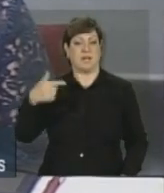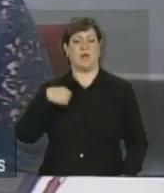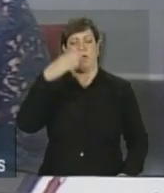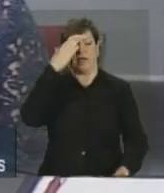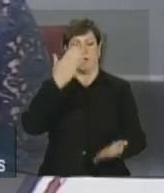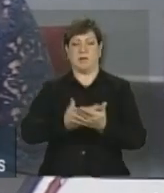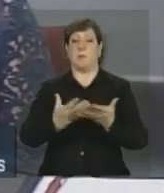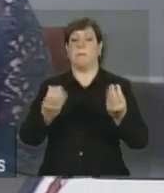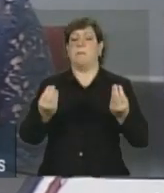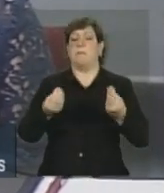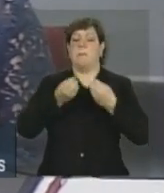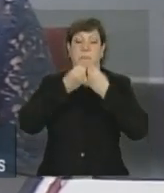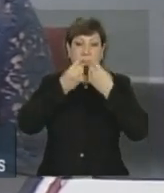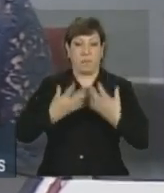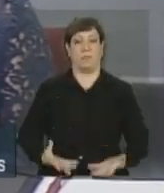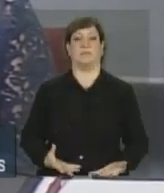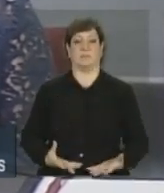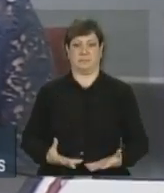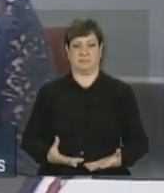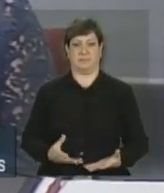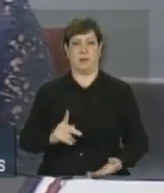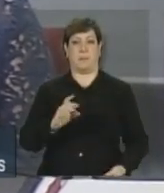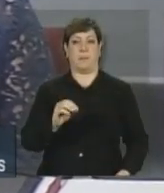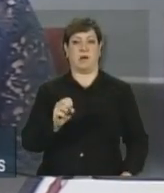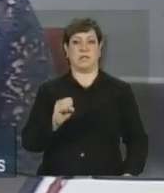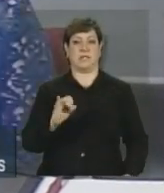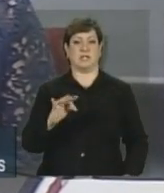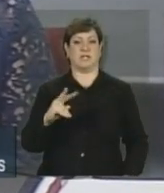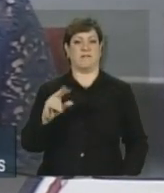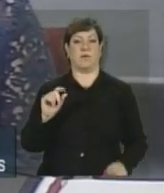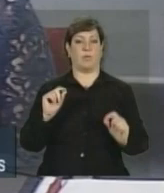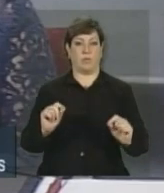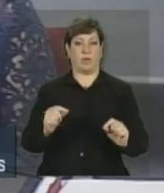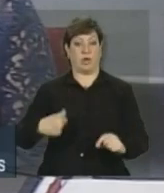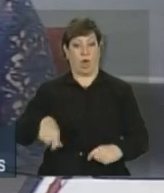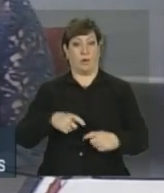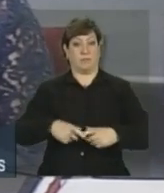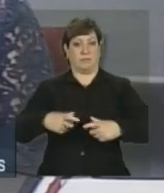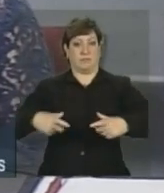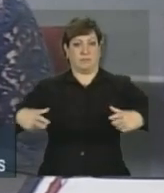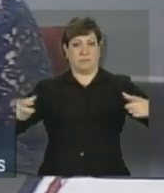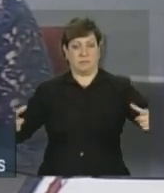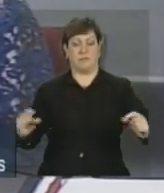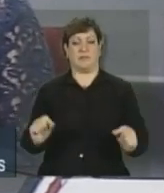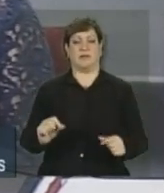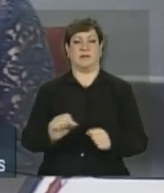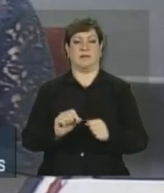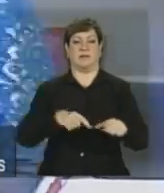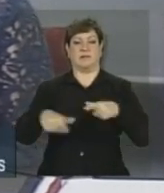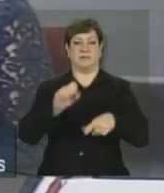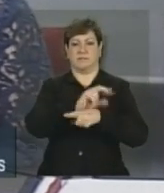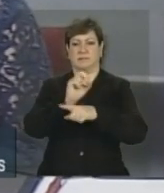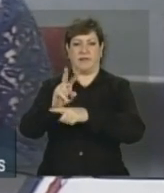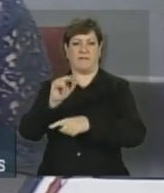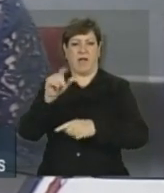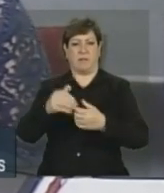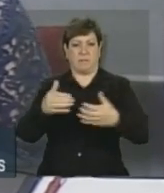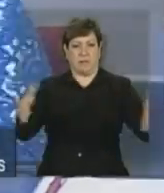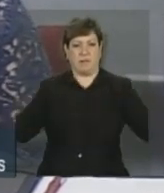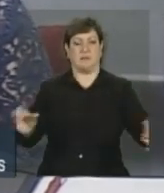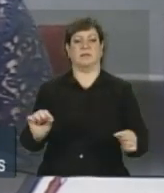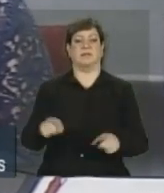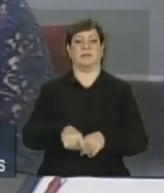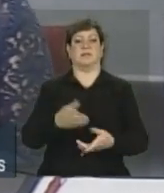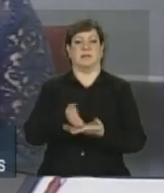muito positiva. Essa mensagem é crescer, gerar empregos, distribuir